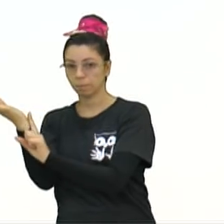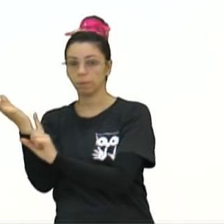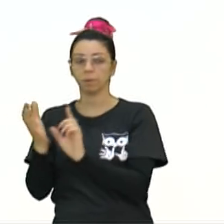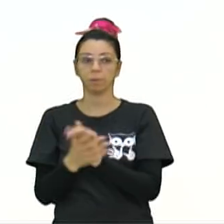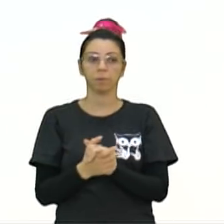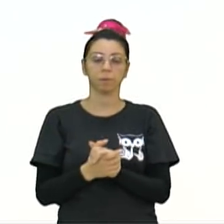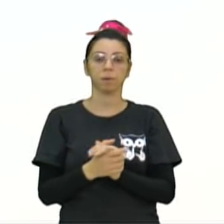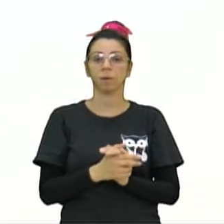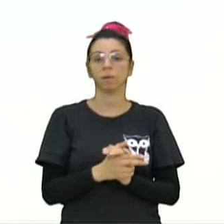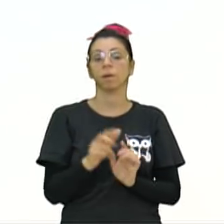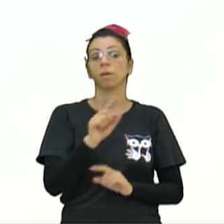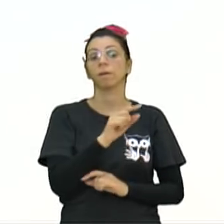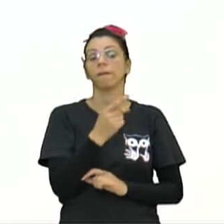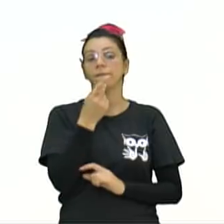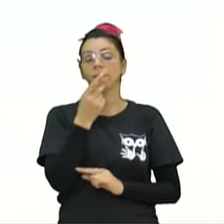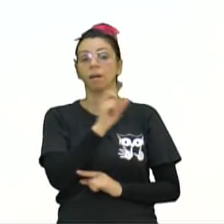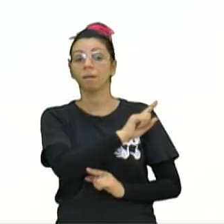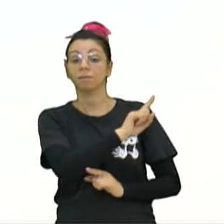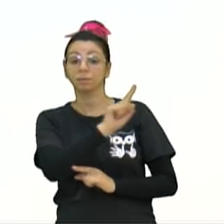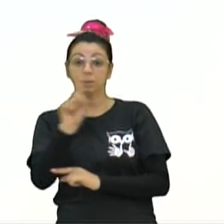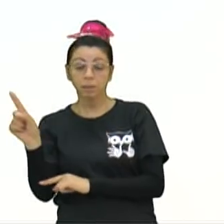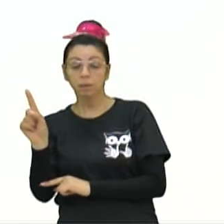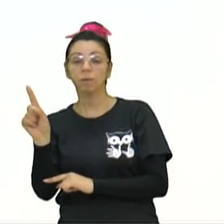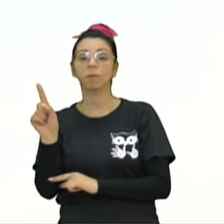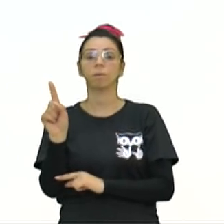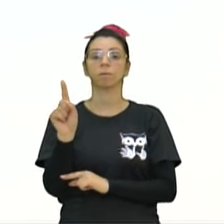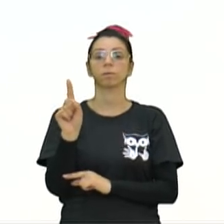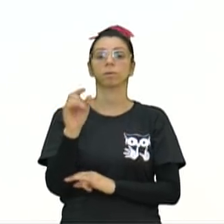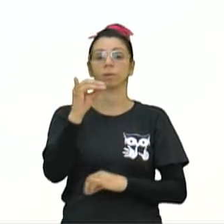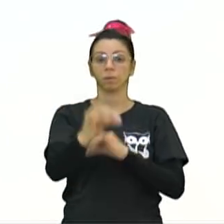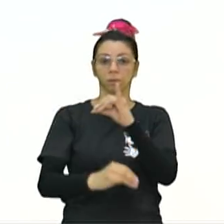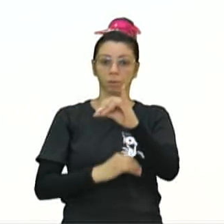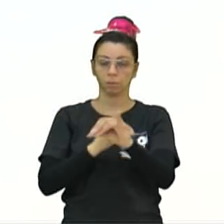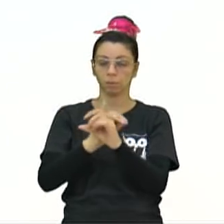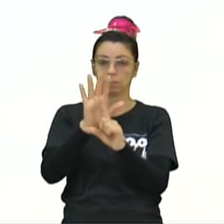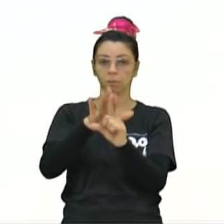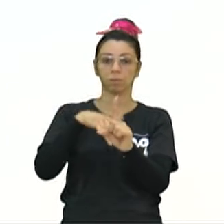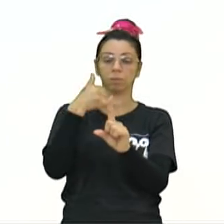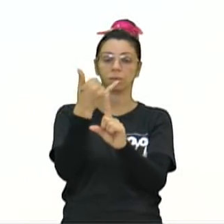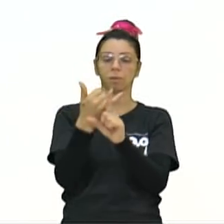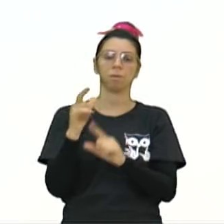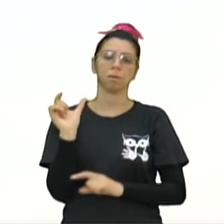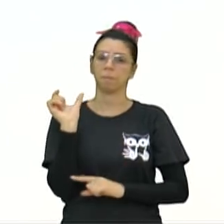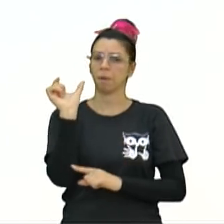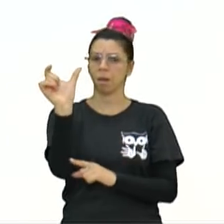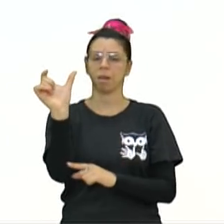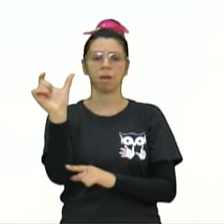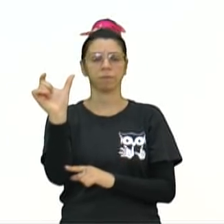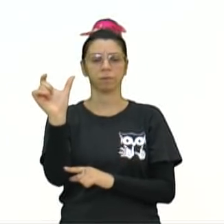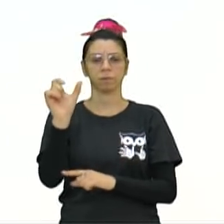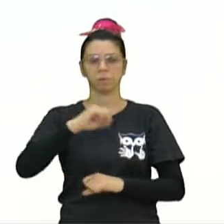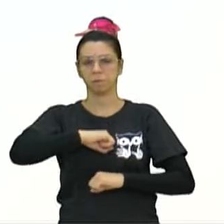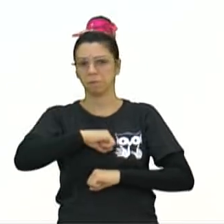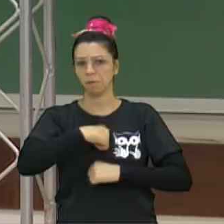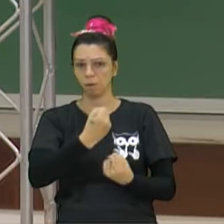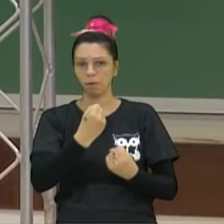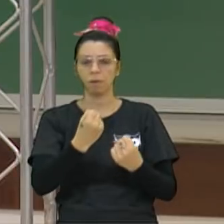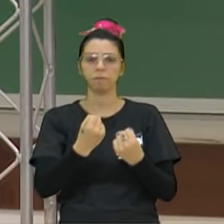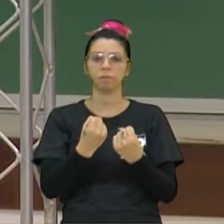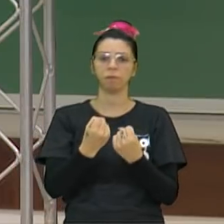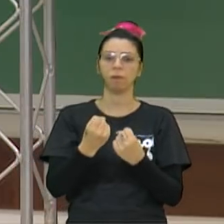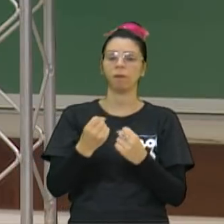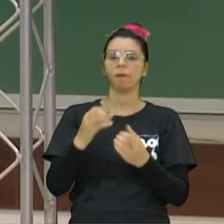né? Então, as palavras de ódio, o abuso, o desrespeito, né? Fazer com que a pessoa se